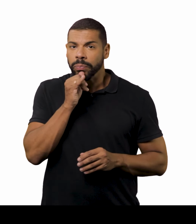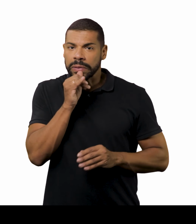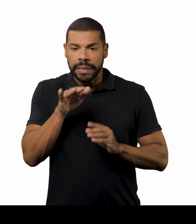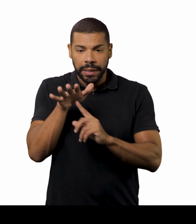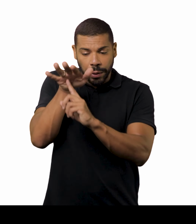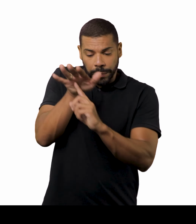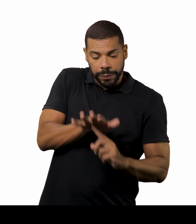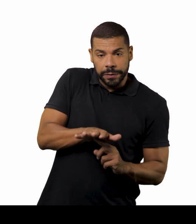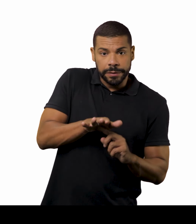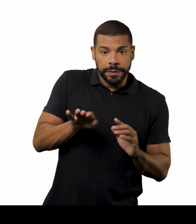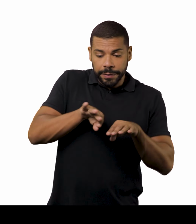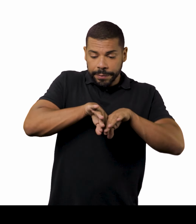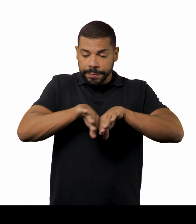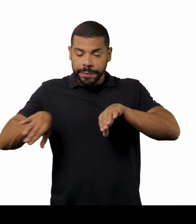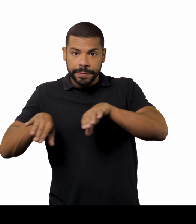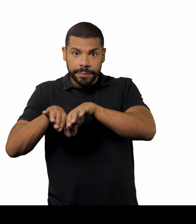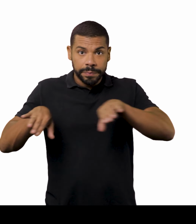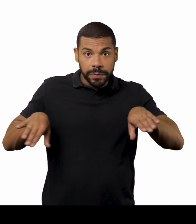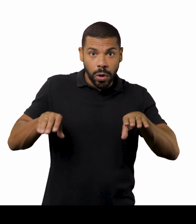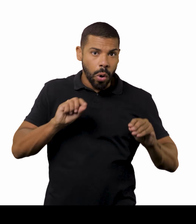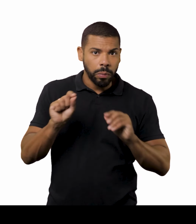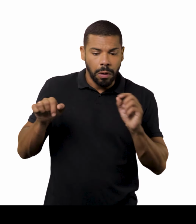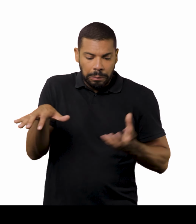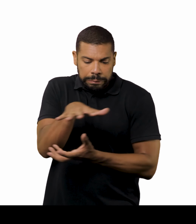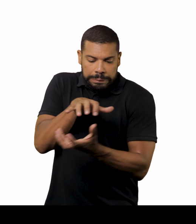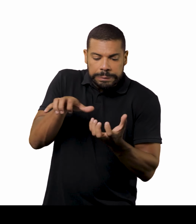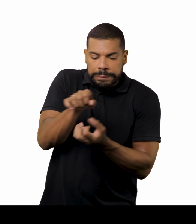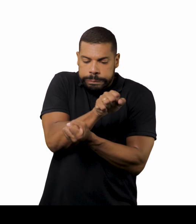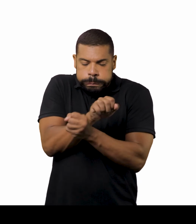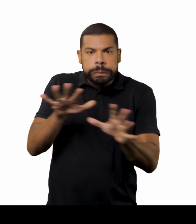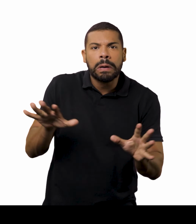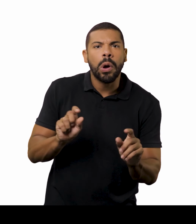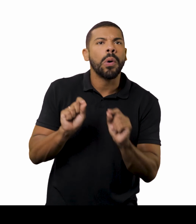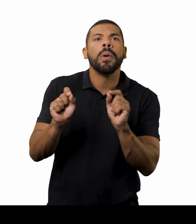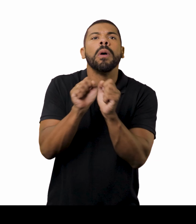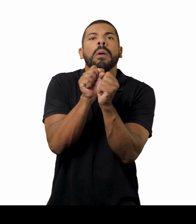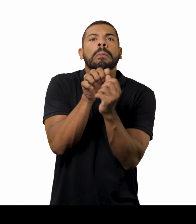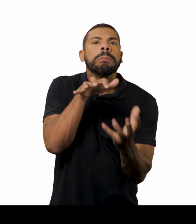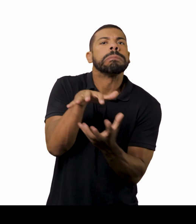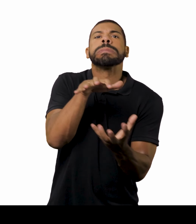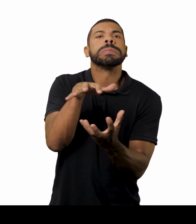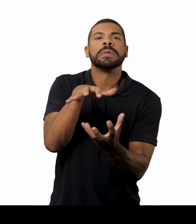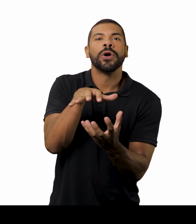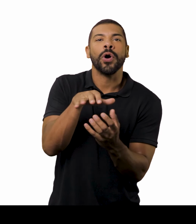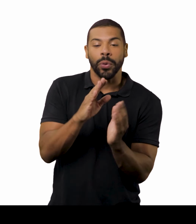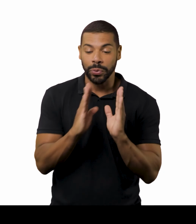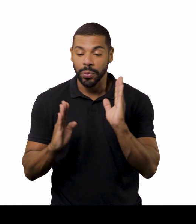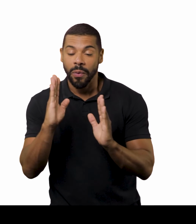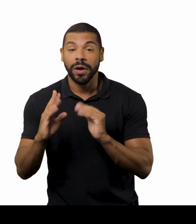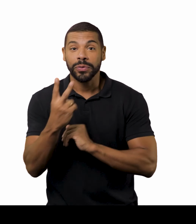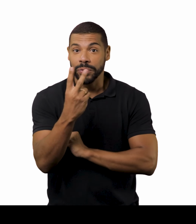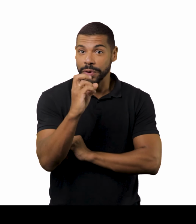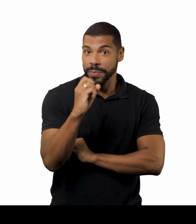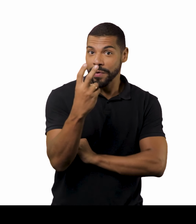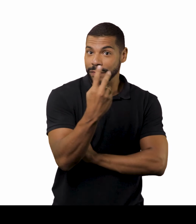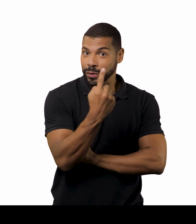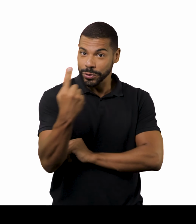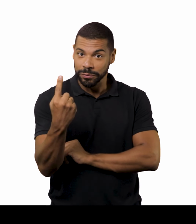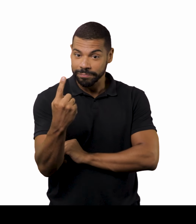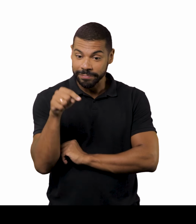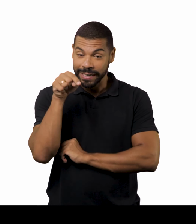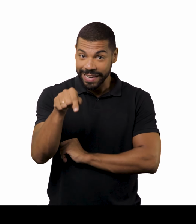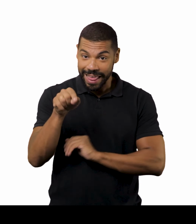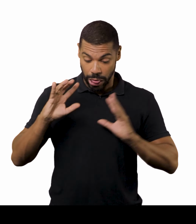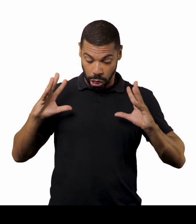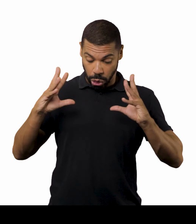Assim, se tiver uma explosão da Terra e todo mundo tiver que cavar, como é que foi 2021? Todos os elementos estão